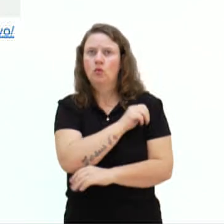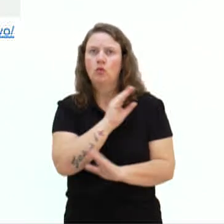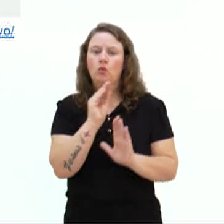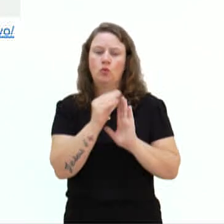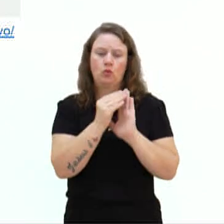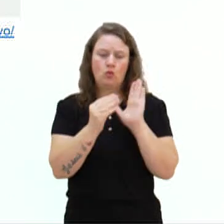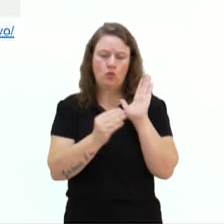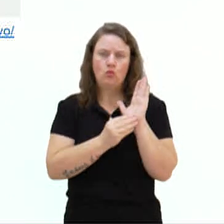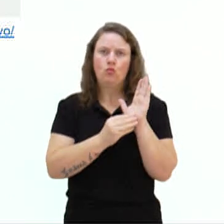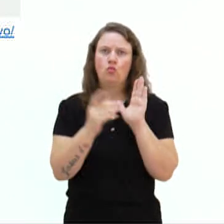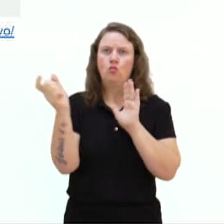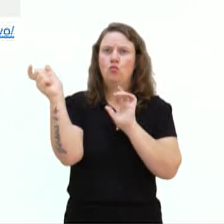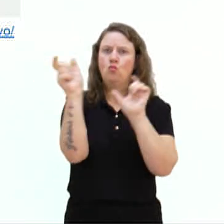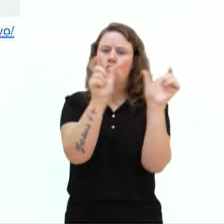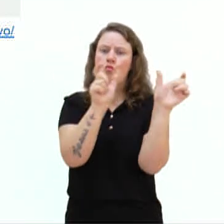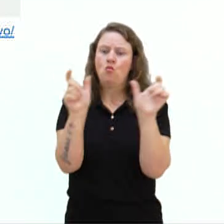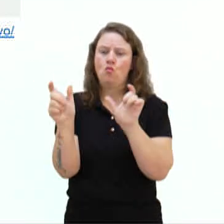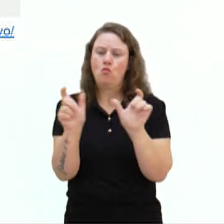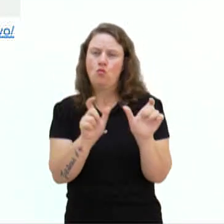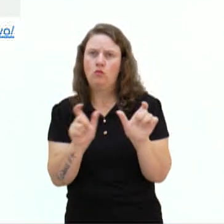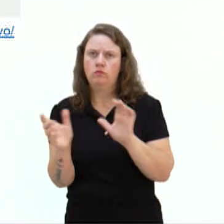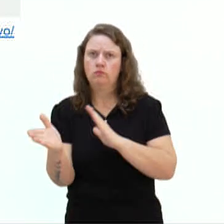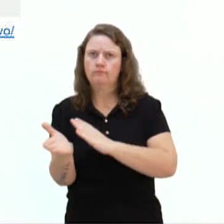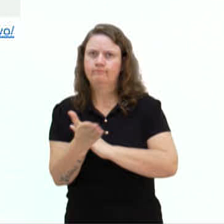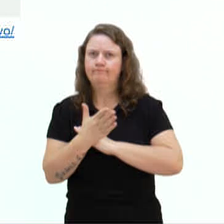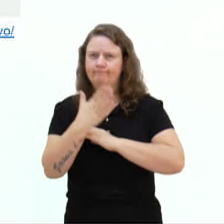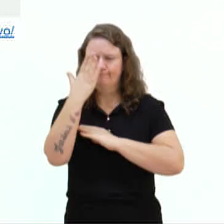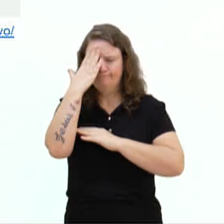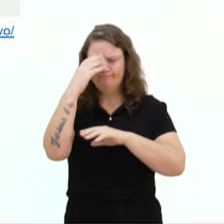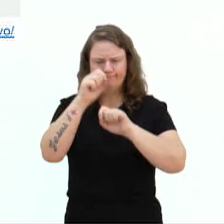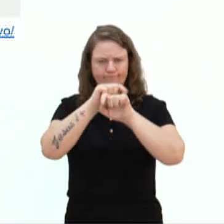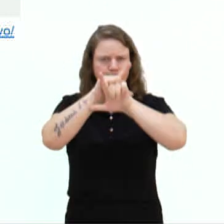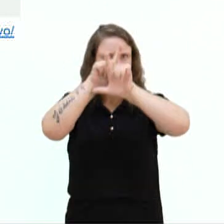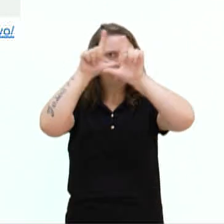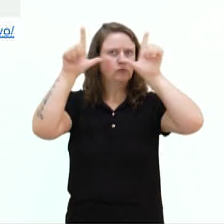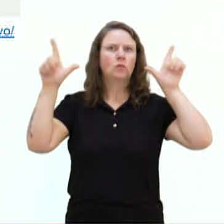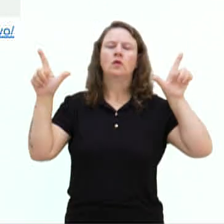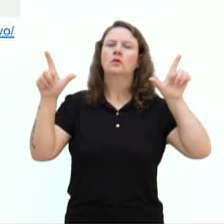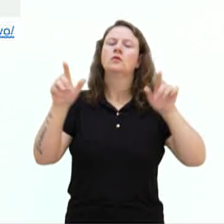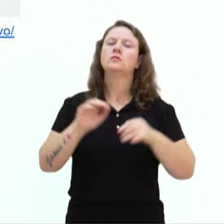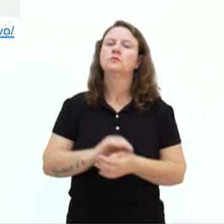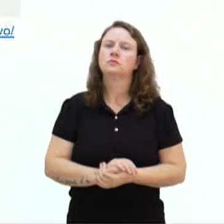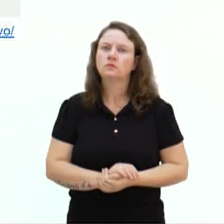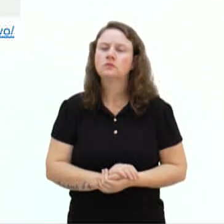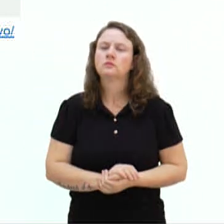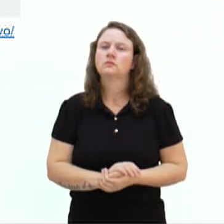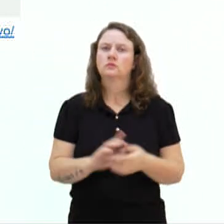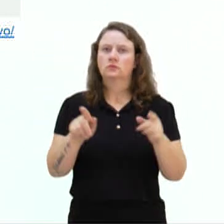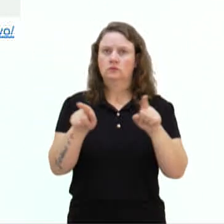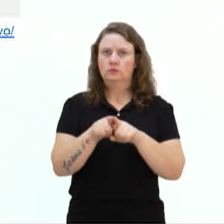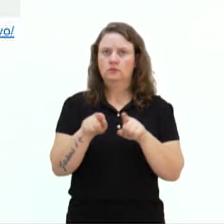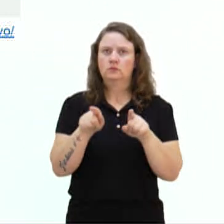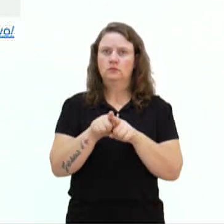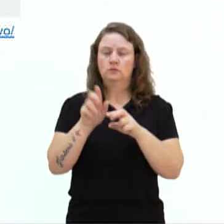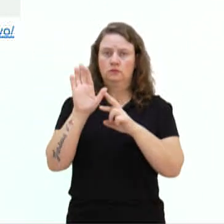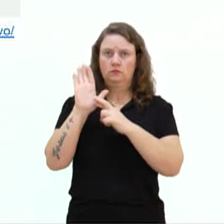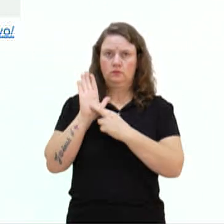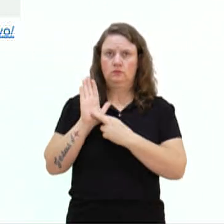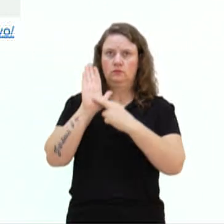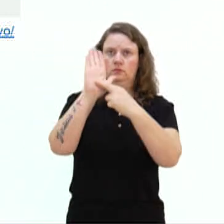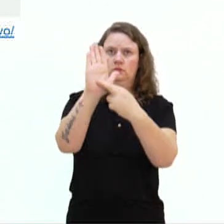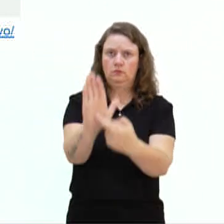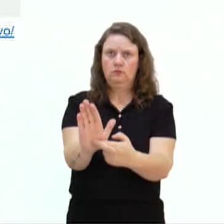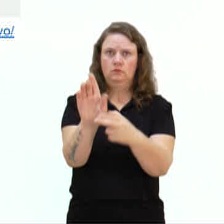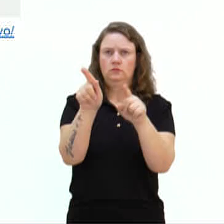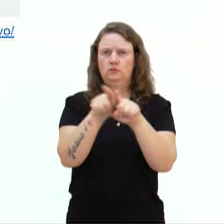classificado e hierarquizado de modo a auxiliar na compreensão. Ele tem também, então, uma representação